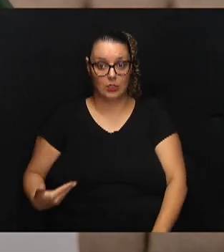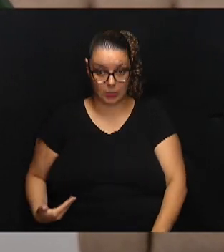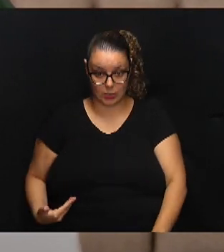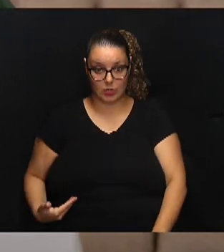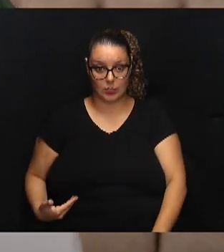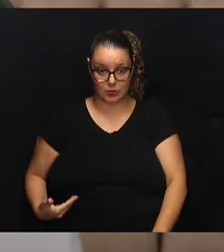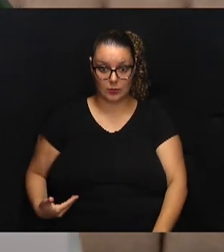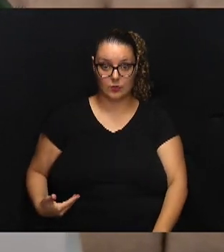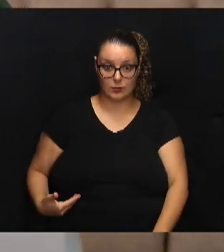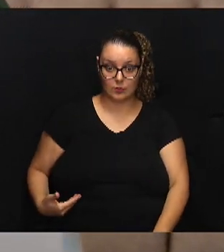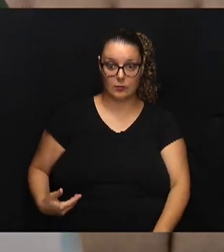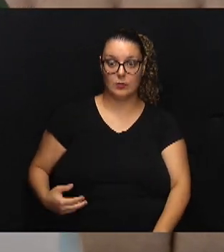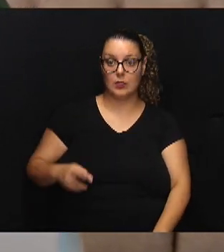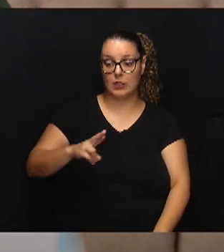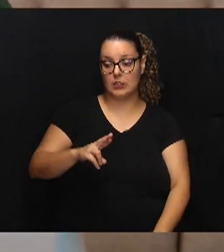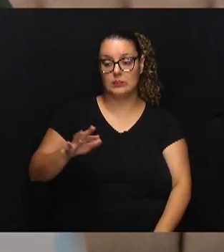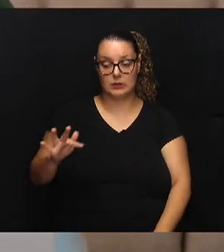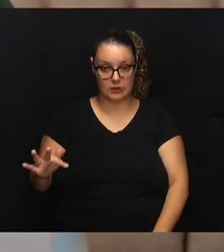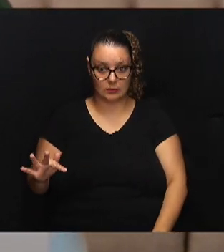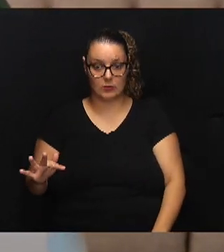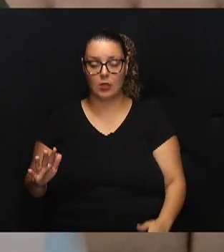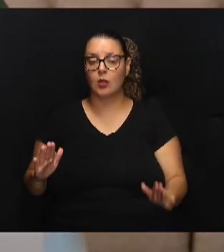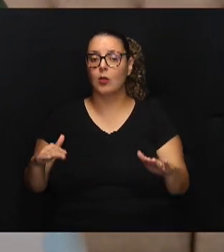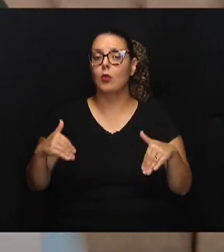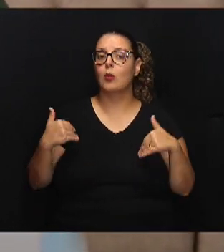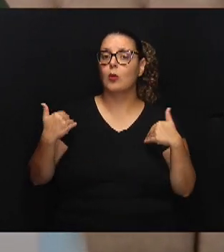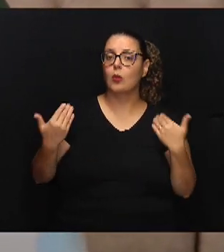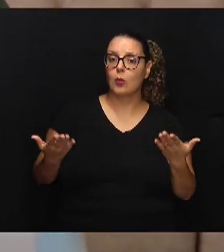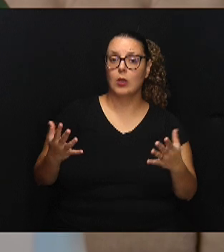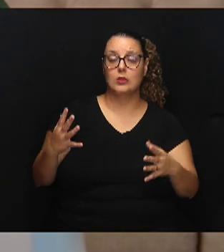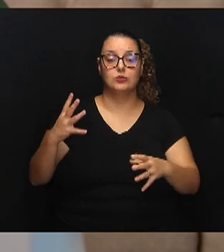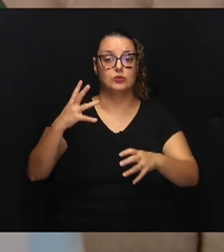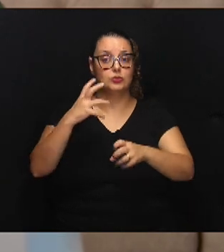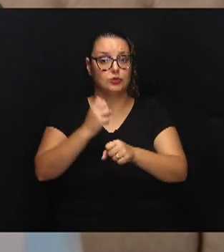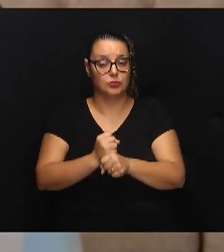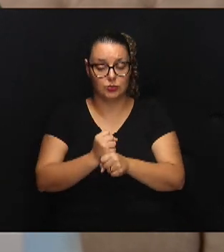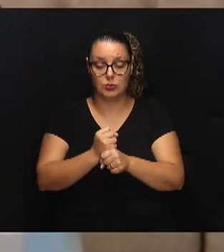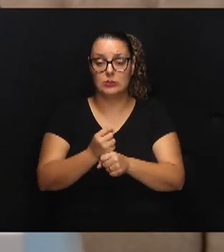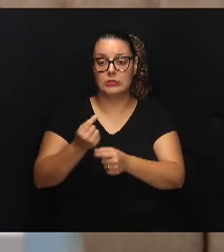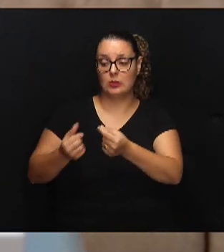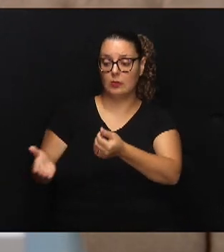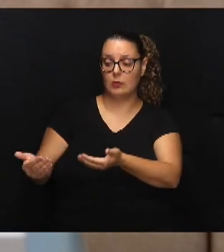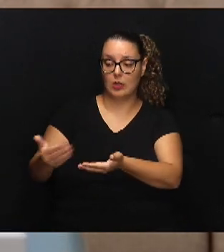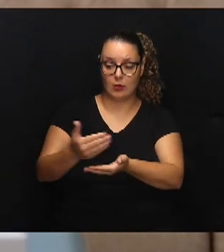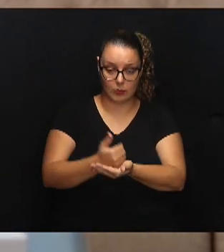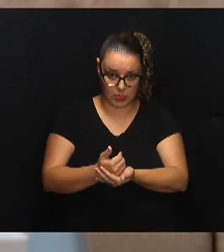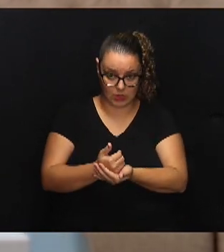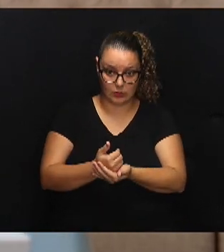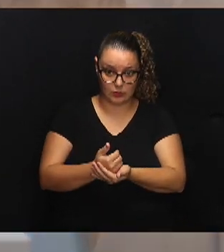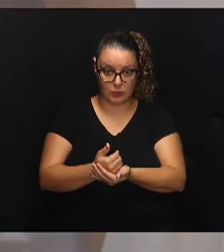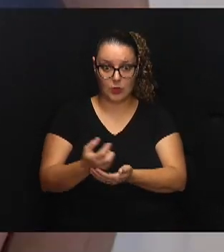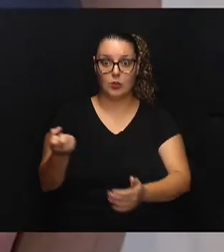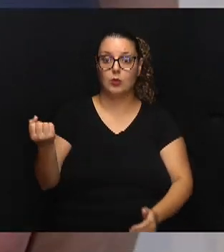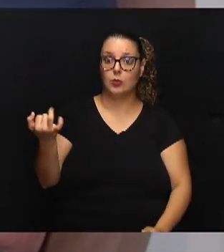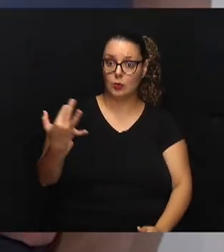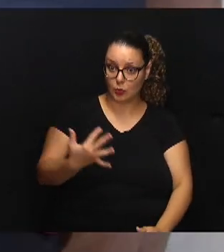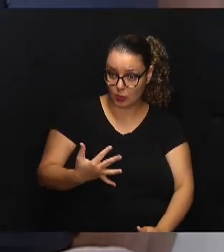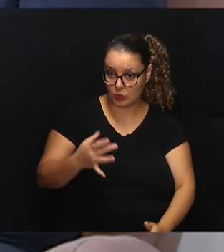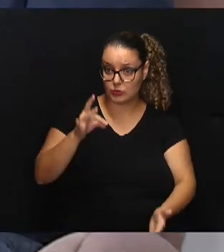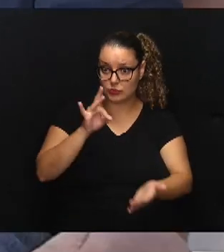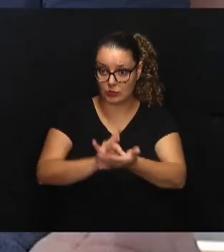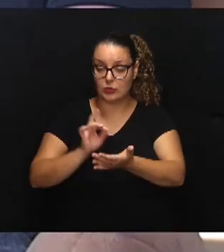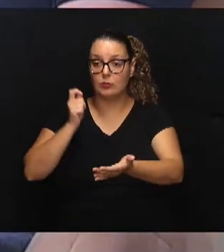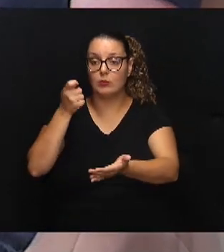mostrar para a Receita Federal quais foram todas as tuas receitas, quanto que você de fato pagou